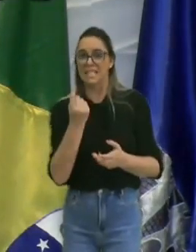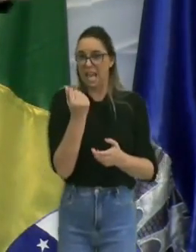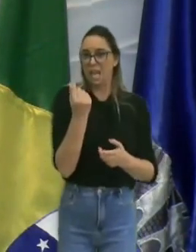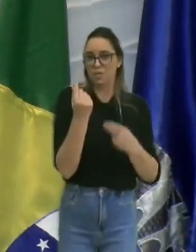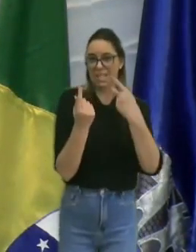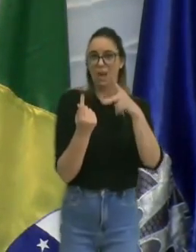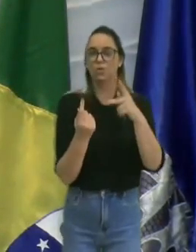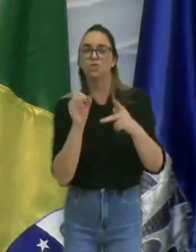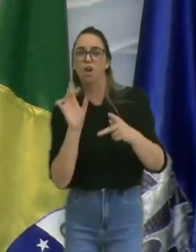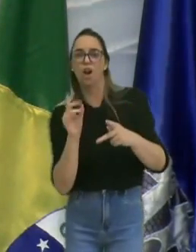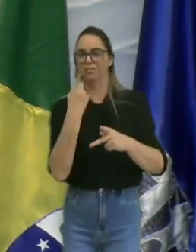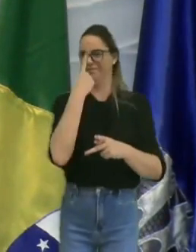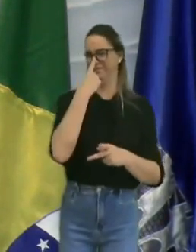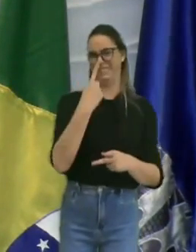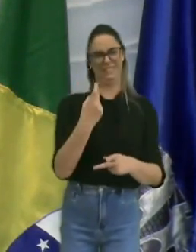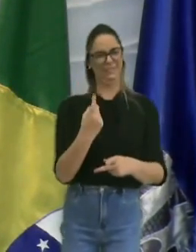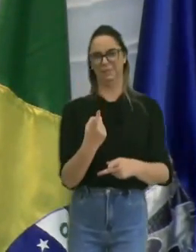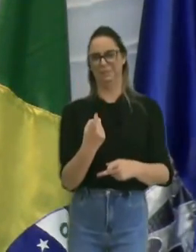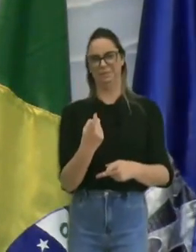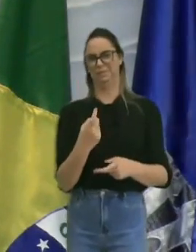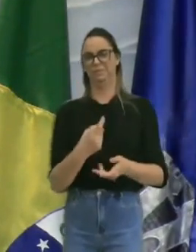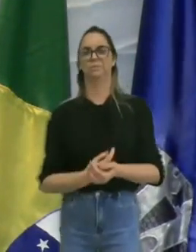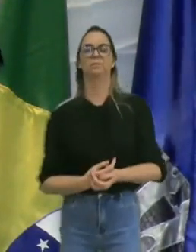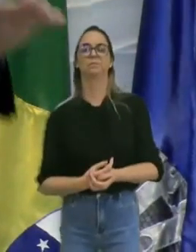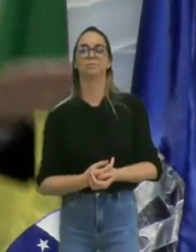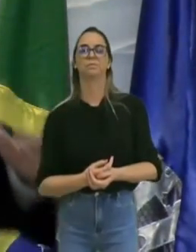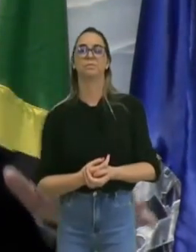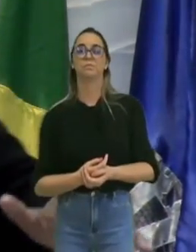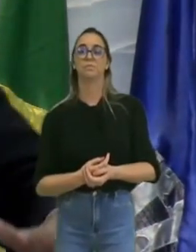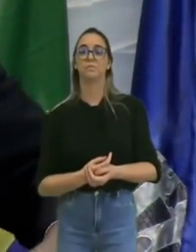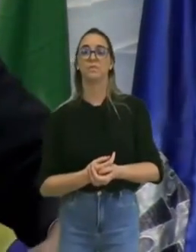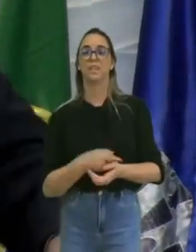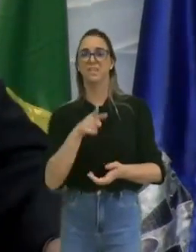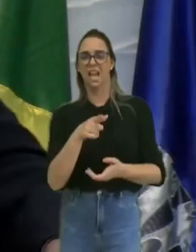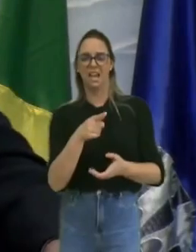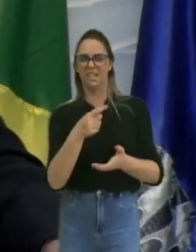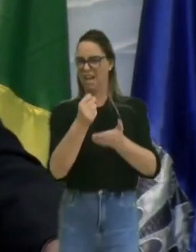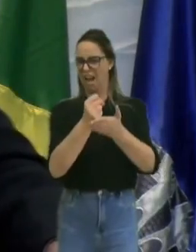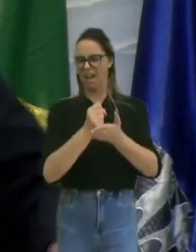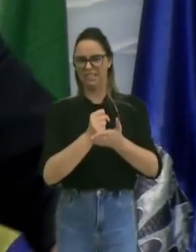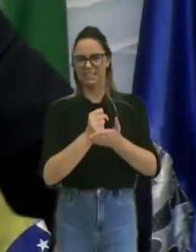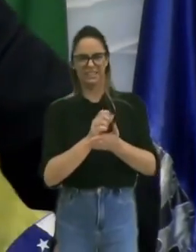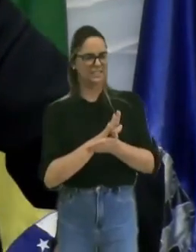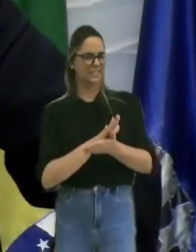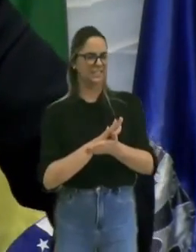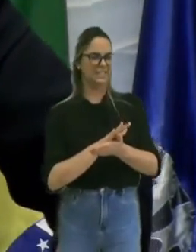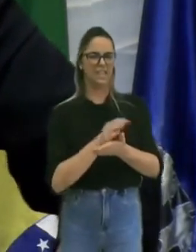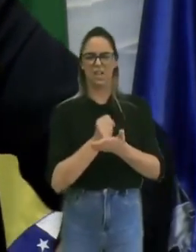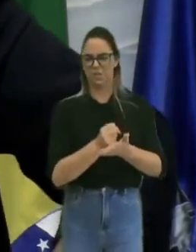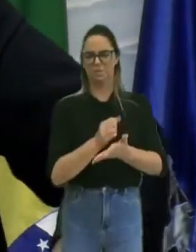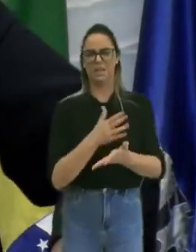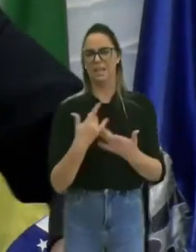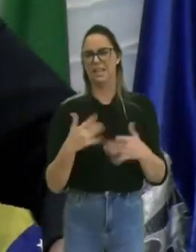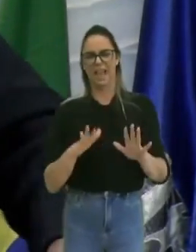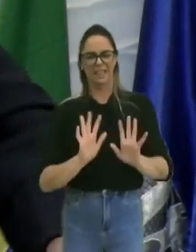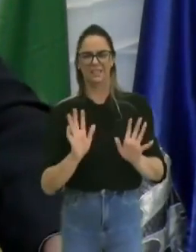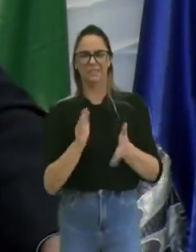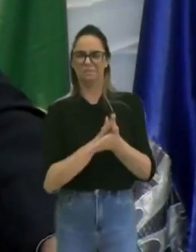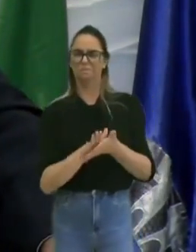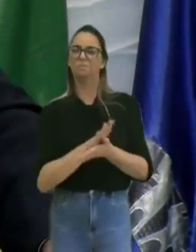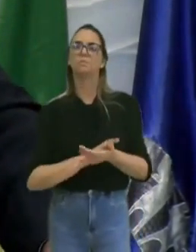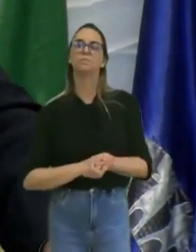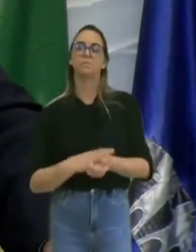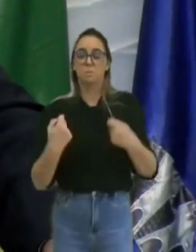rio aí, ó, Rio Una. Só faz feder. Não serve para mim para nada. Nunca precisei de você para comprar eleitor nenhum. Nunca precisei de uma máquina sua nem